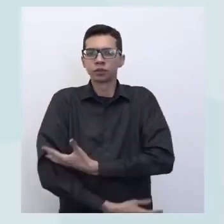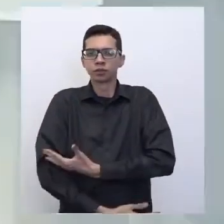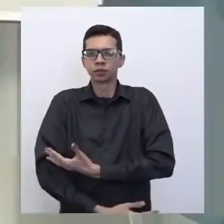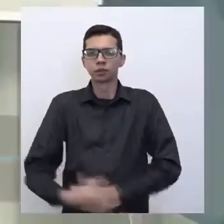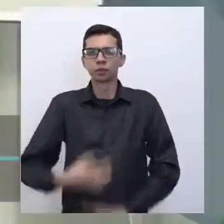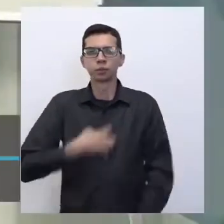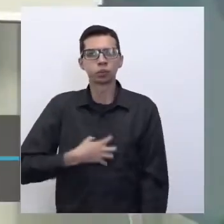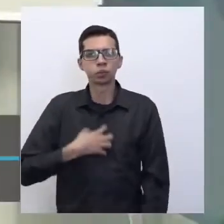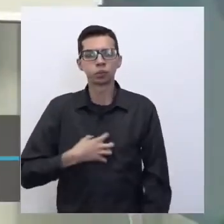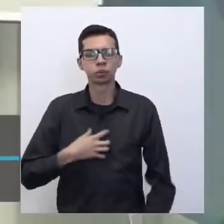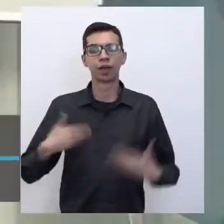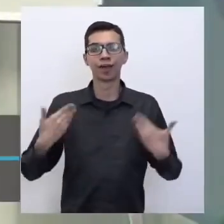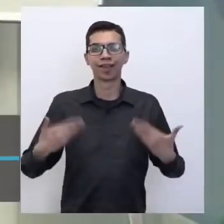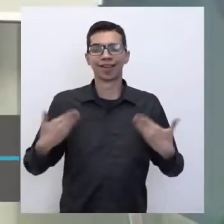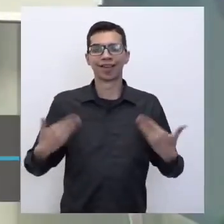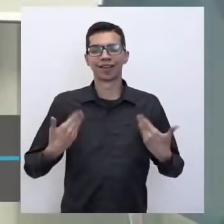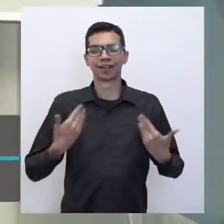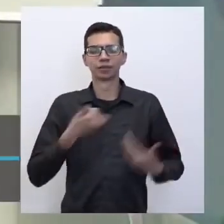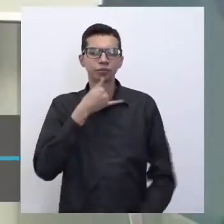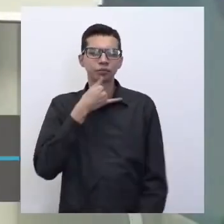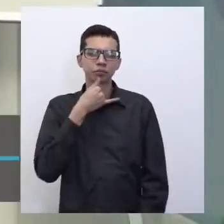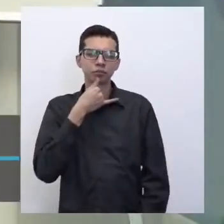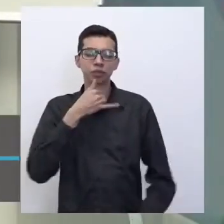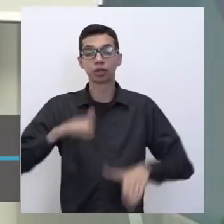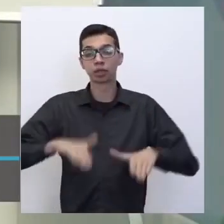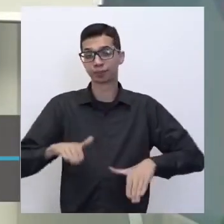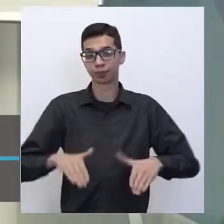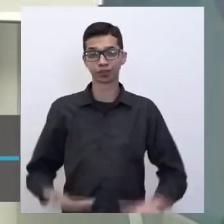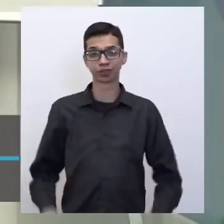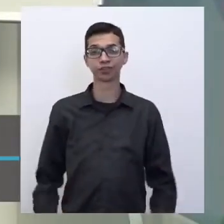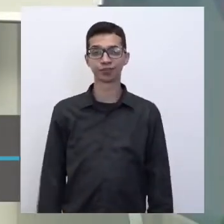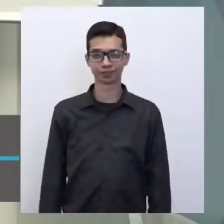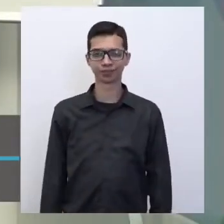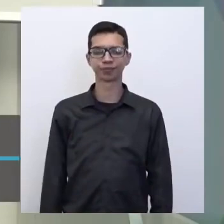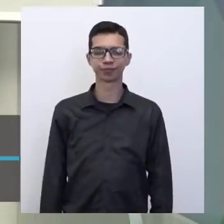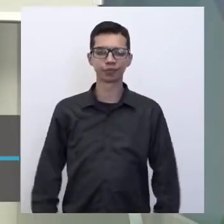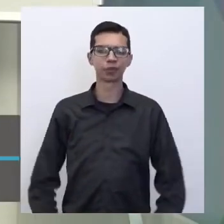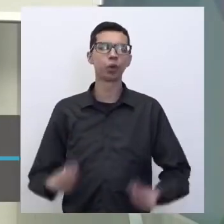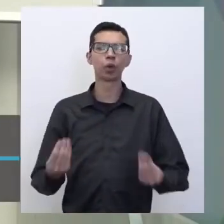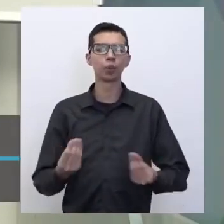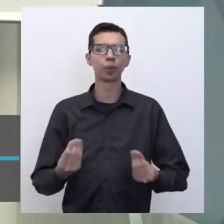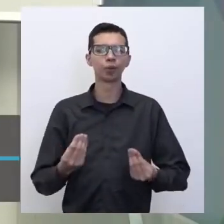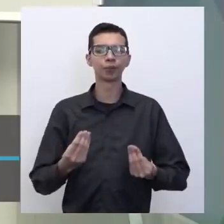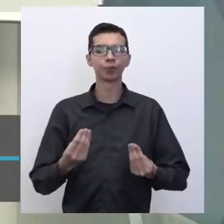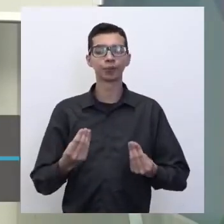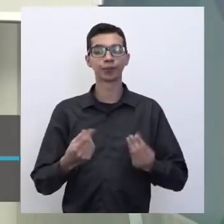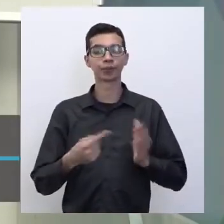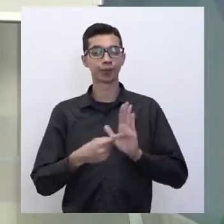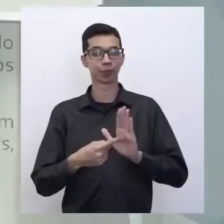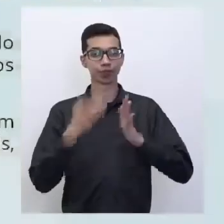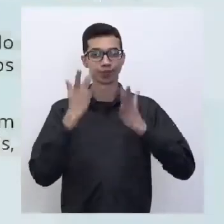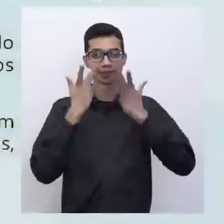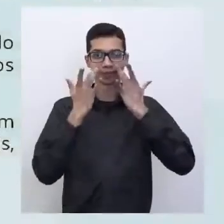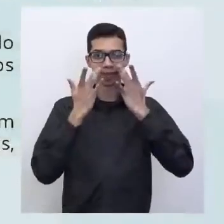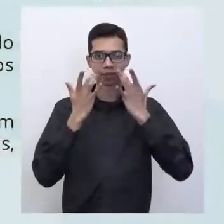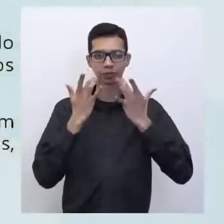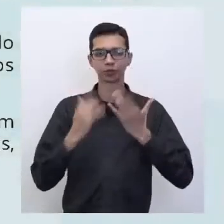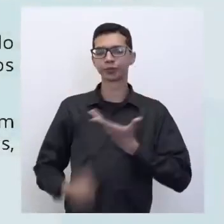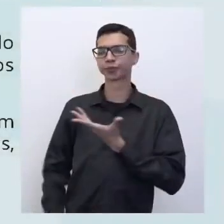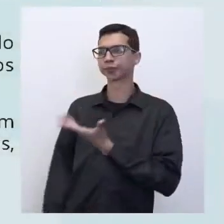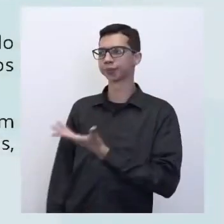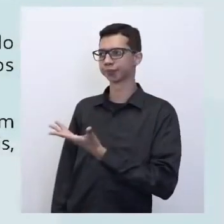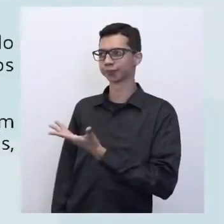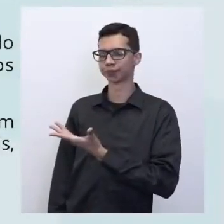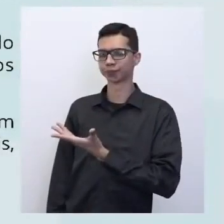certo? Formas de teatro, de espetáculos teatrais. Vamos ver algumas formas de espetáculos teatrais. Nós temos o teatro